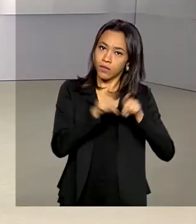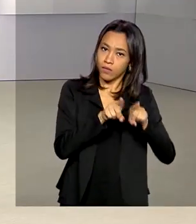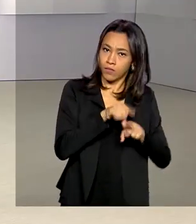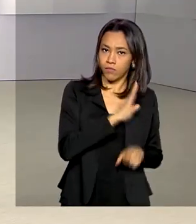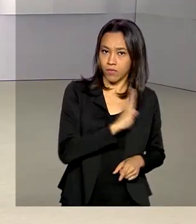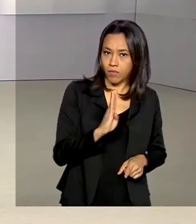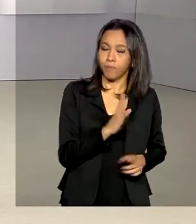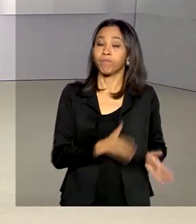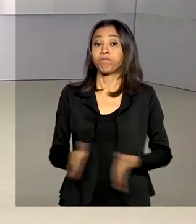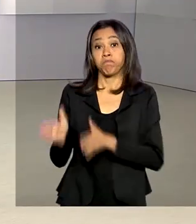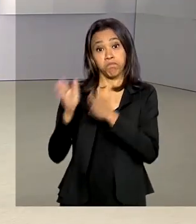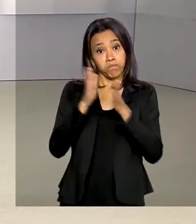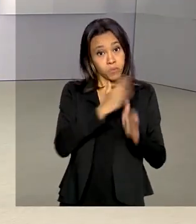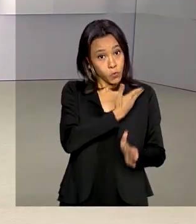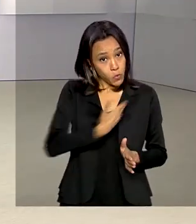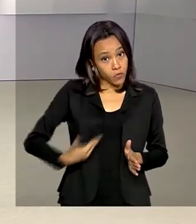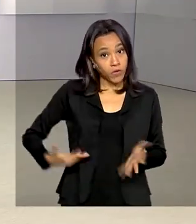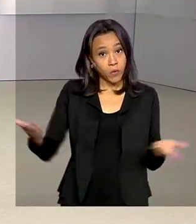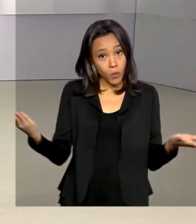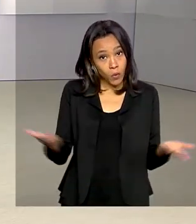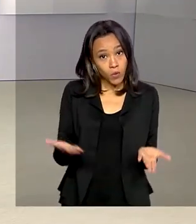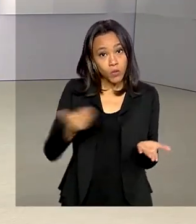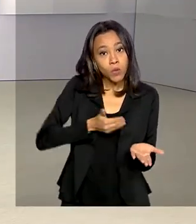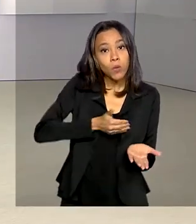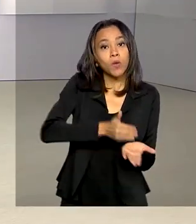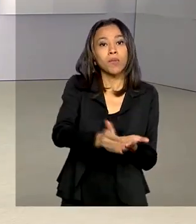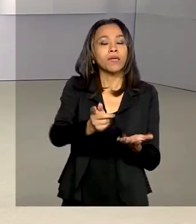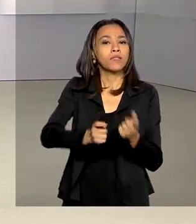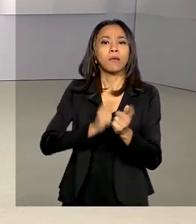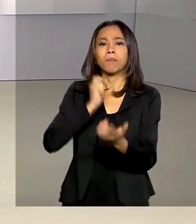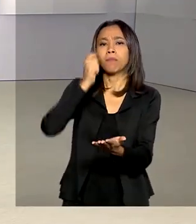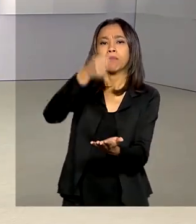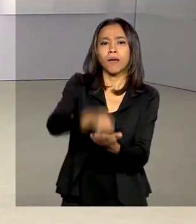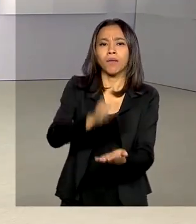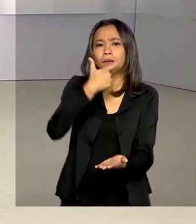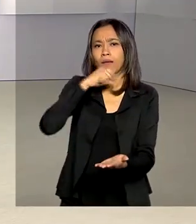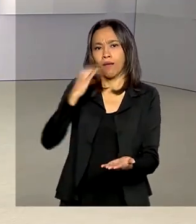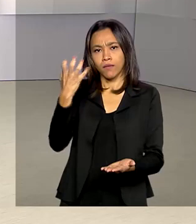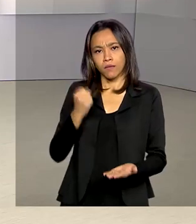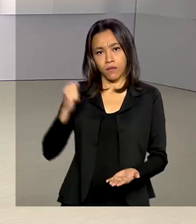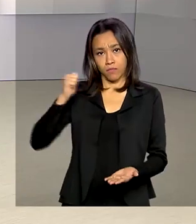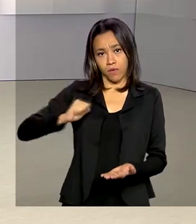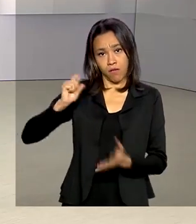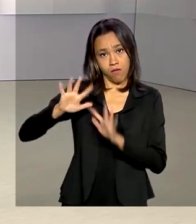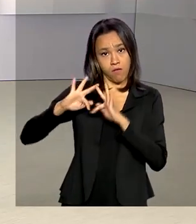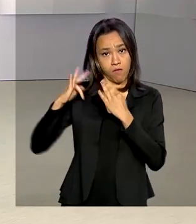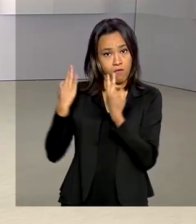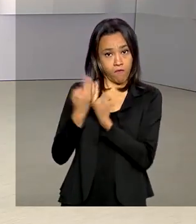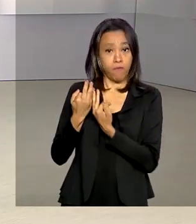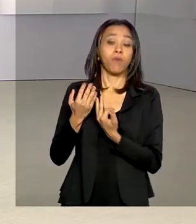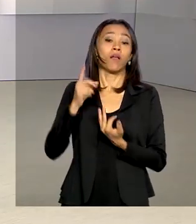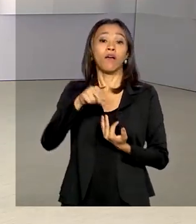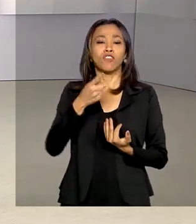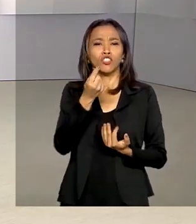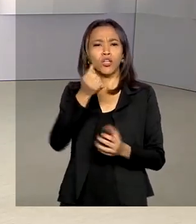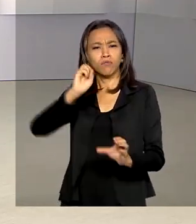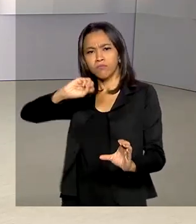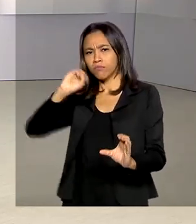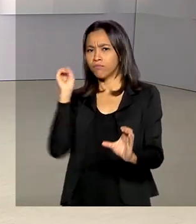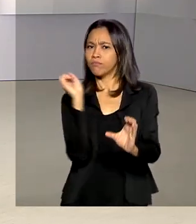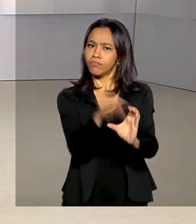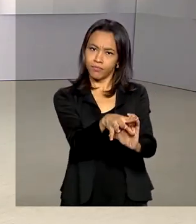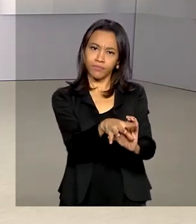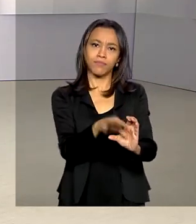E o governo começa a pagar hoje o auxílio emergencial para quem recebe o Bolsa Família. O dinheiro será acreditado diretamente na